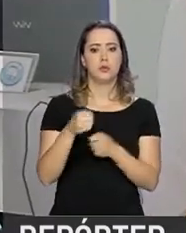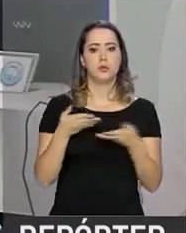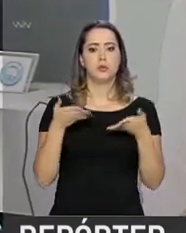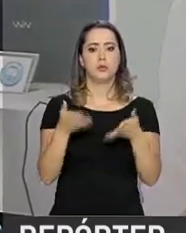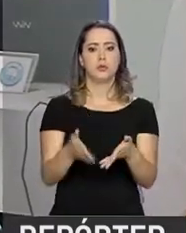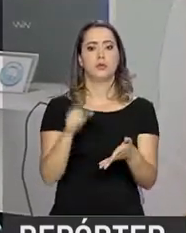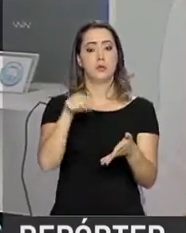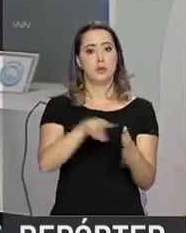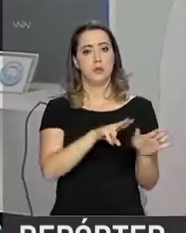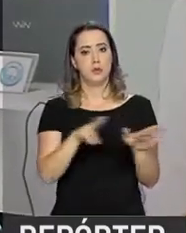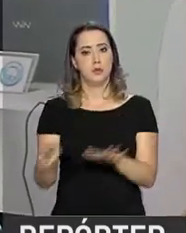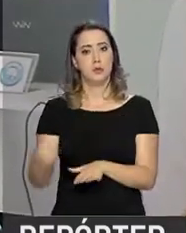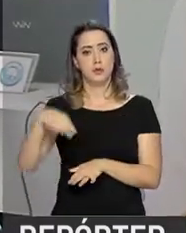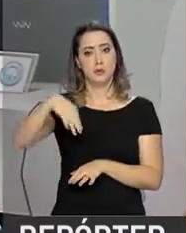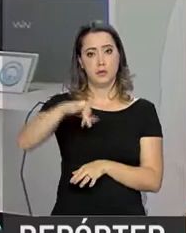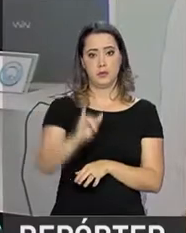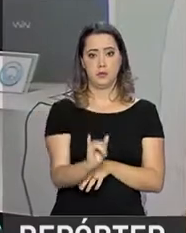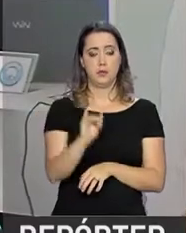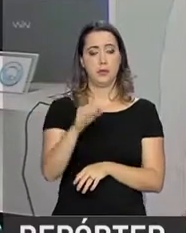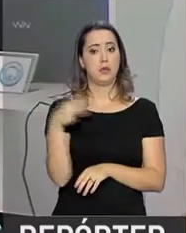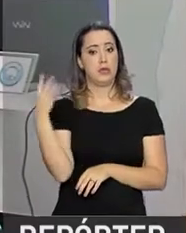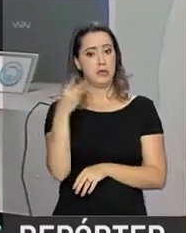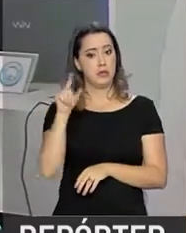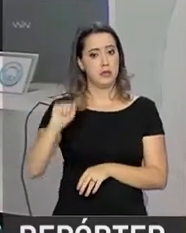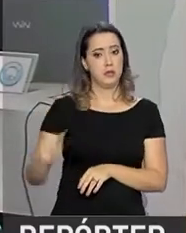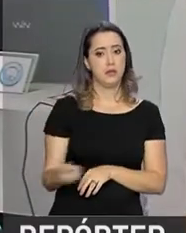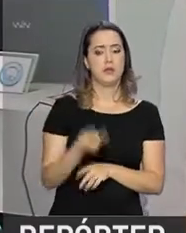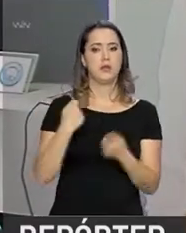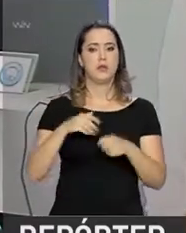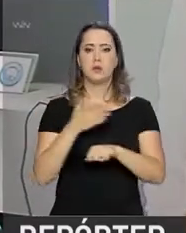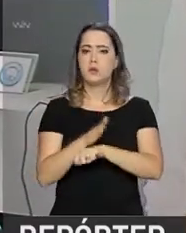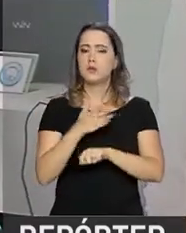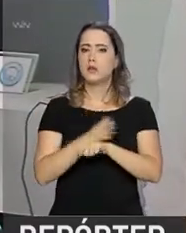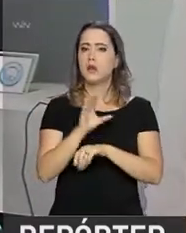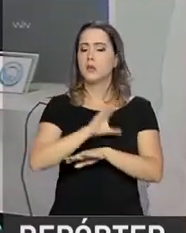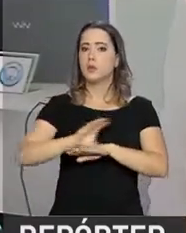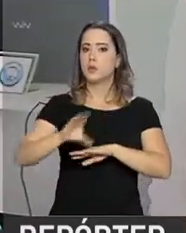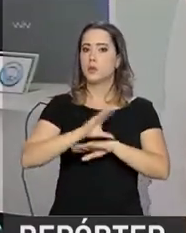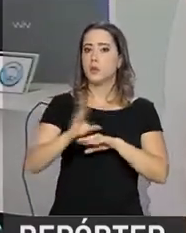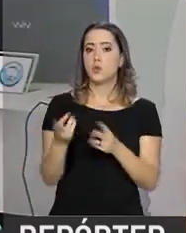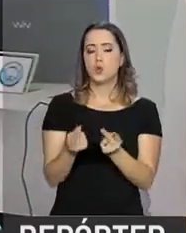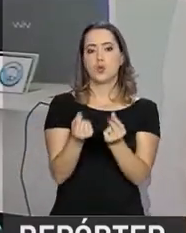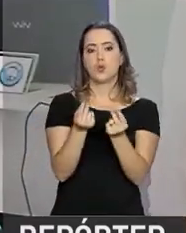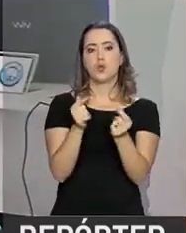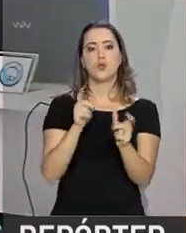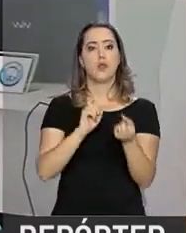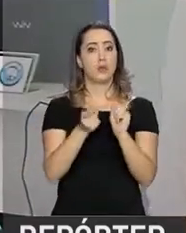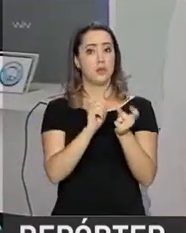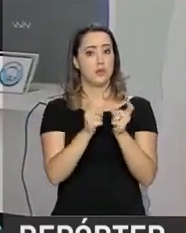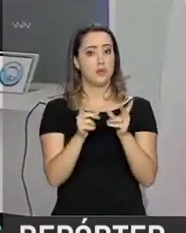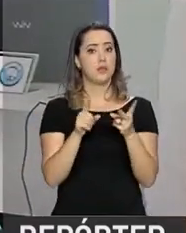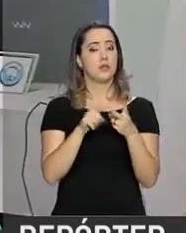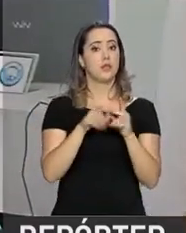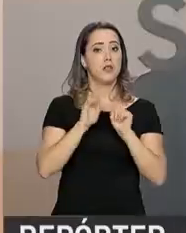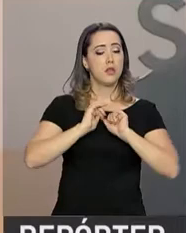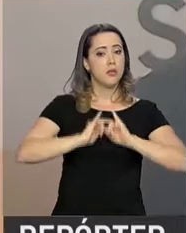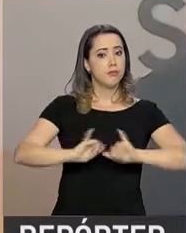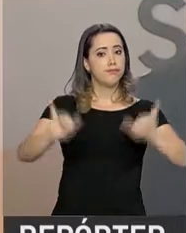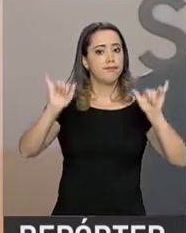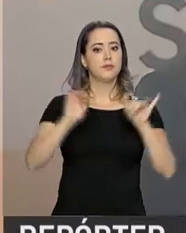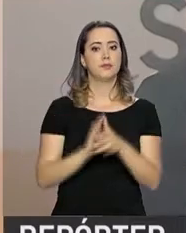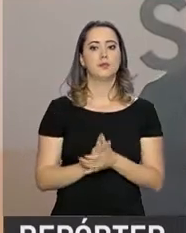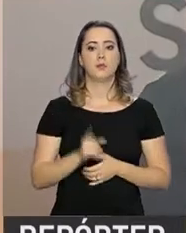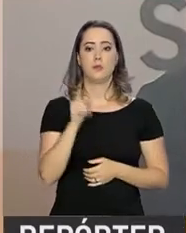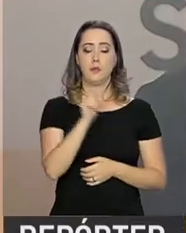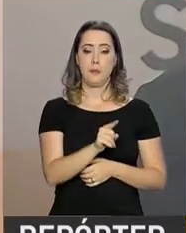aqui pela Semana do MEI e 3 mil irão se capacitar em cursos como finanças, gestão e marketing.